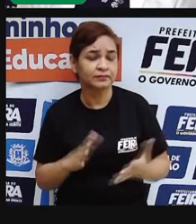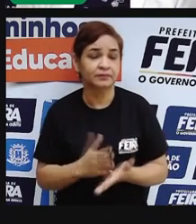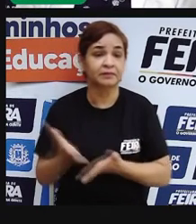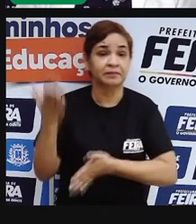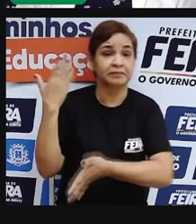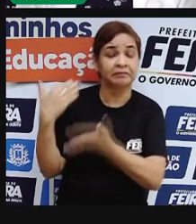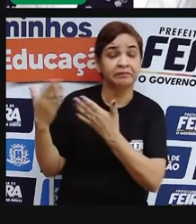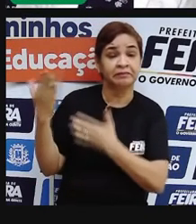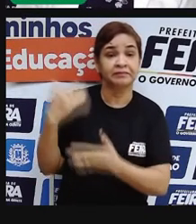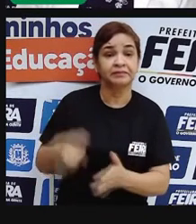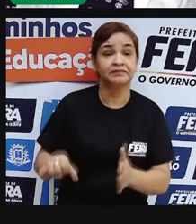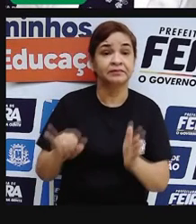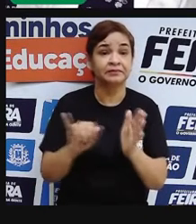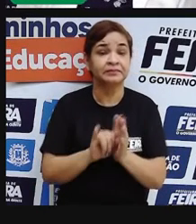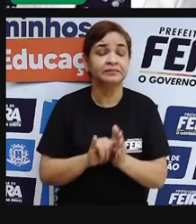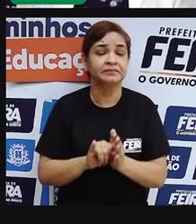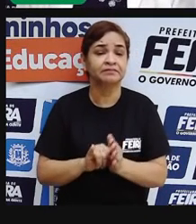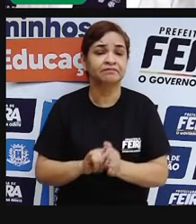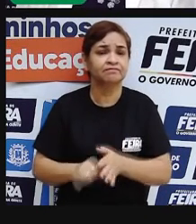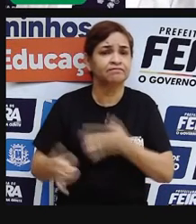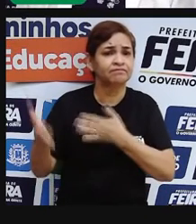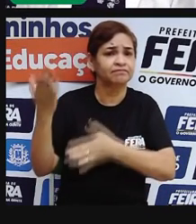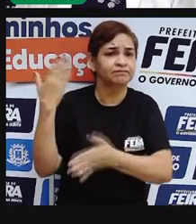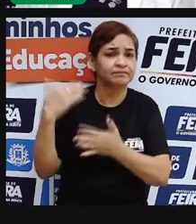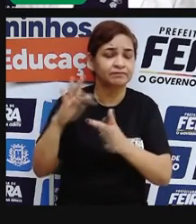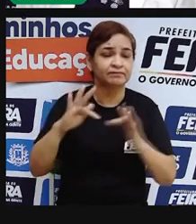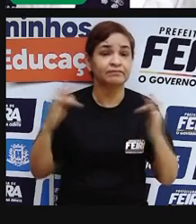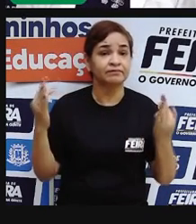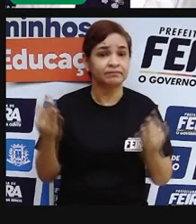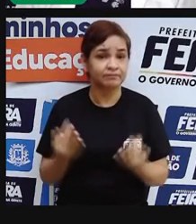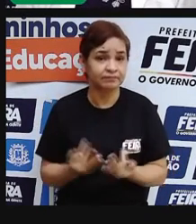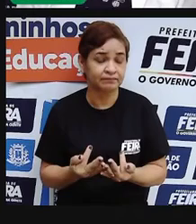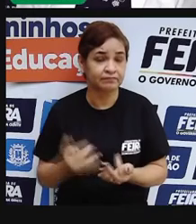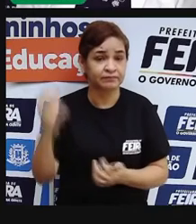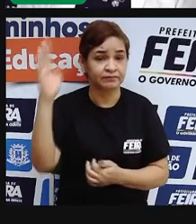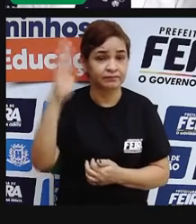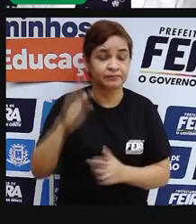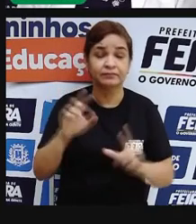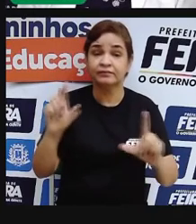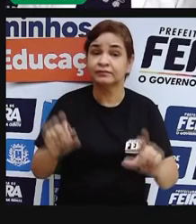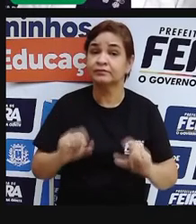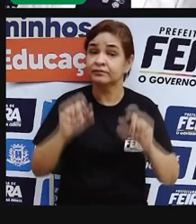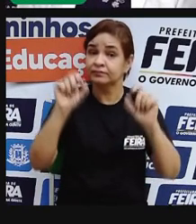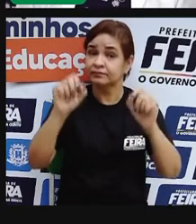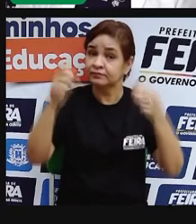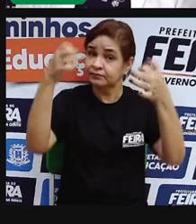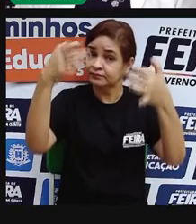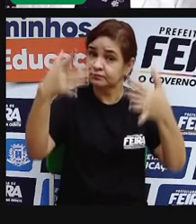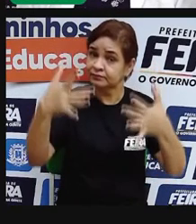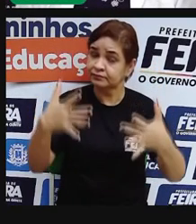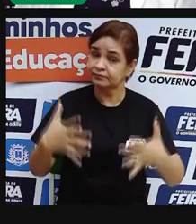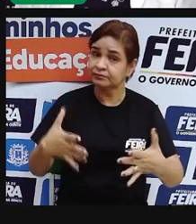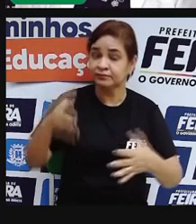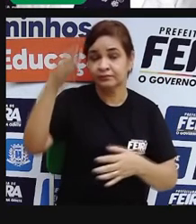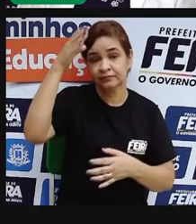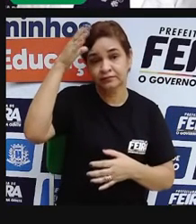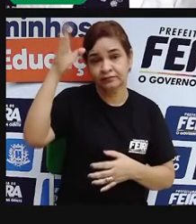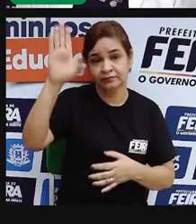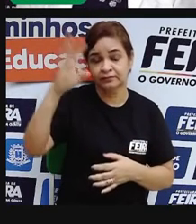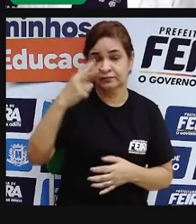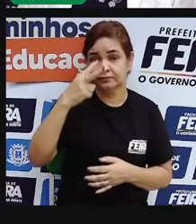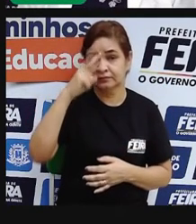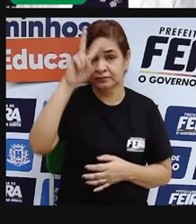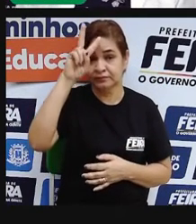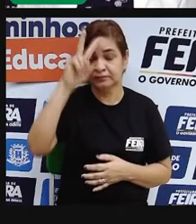identidade falar de uns astralidade identidade no Brasil é falar de cultura e